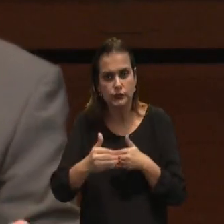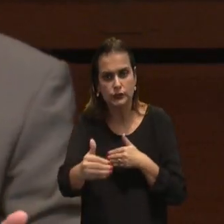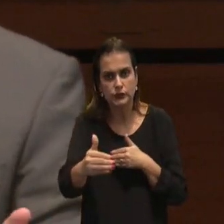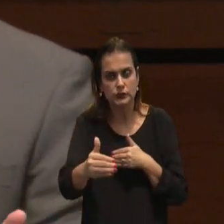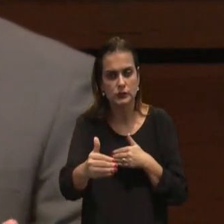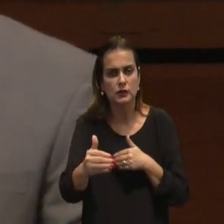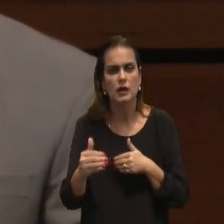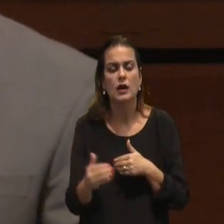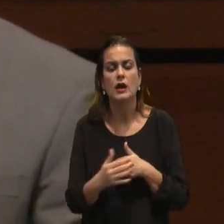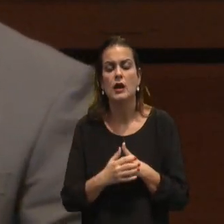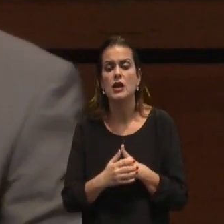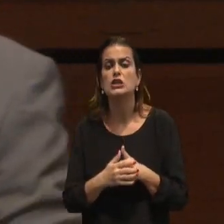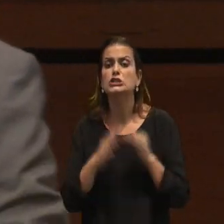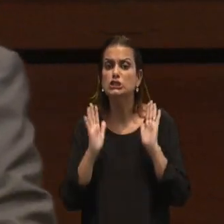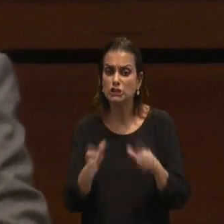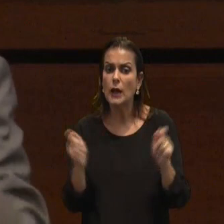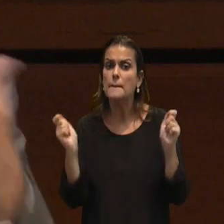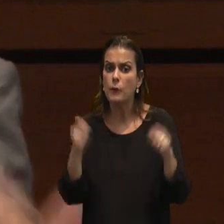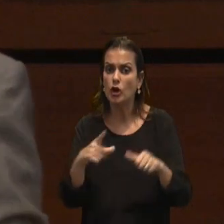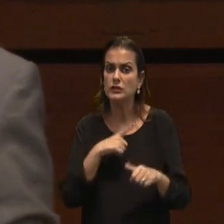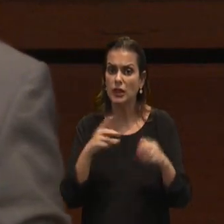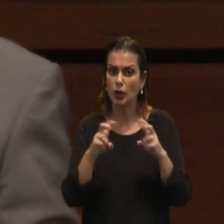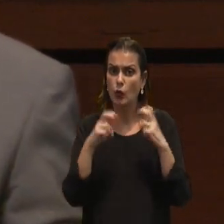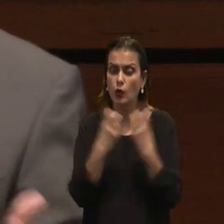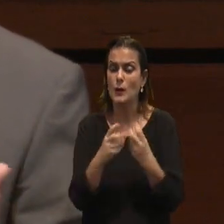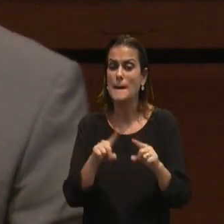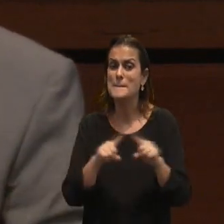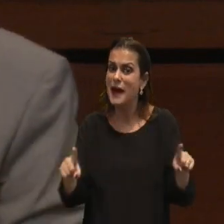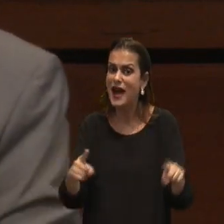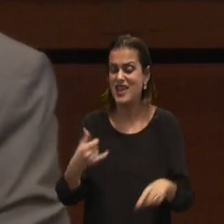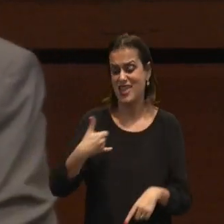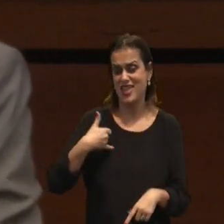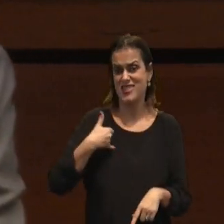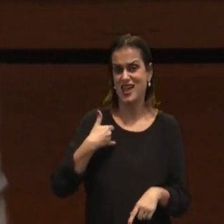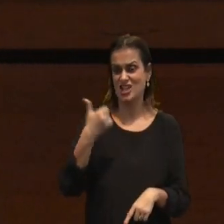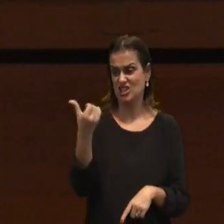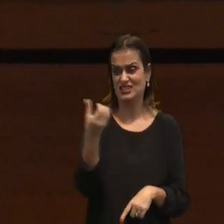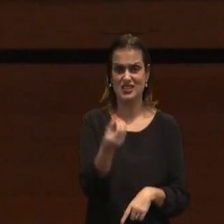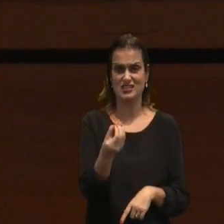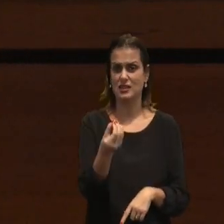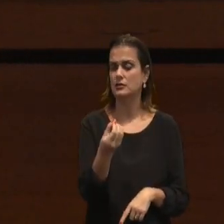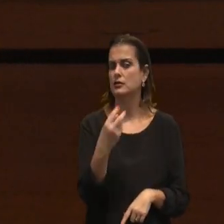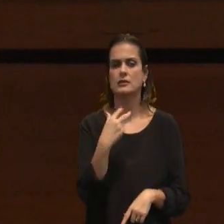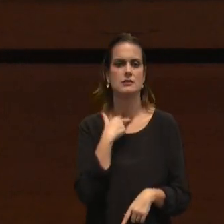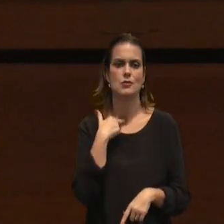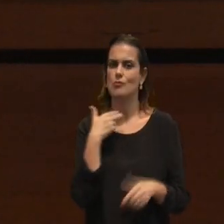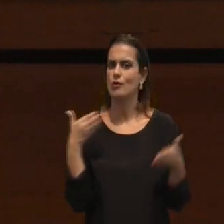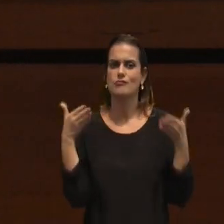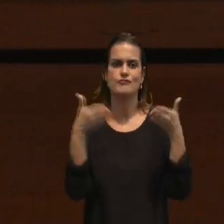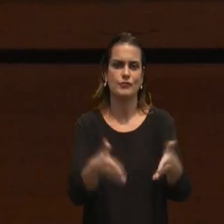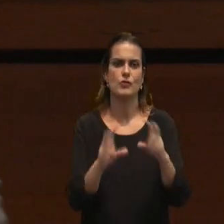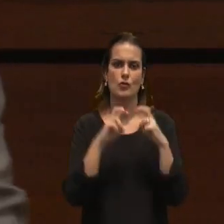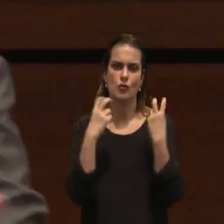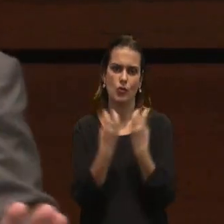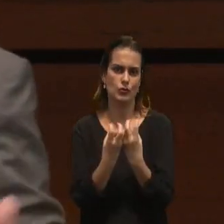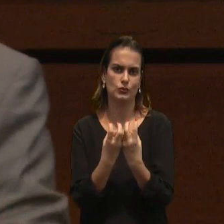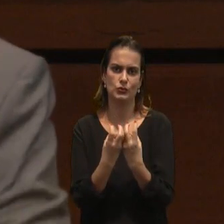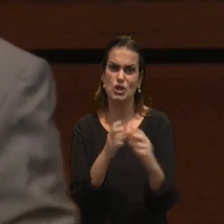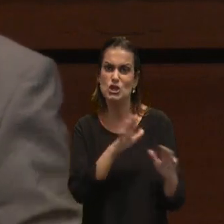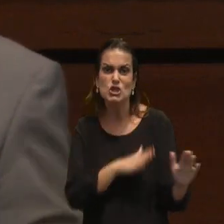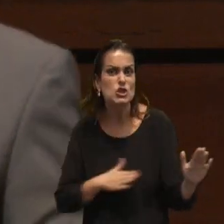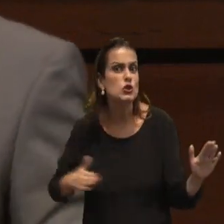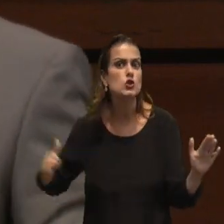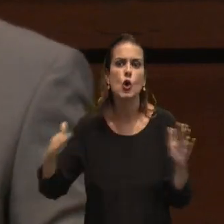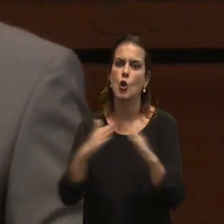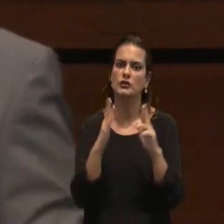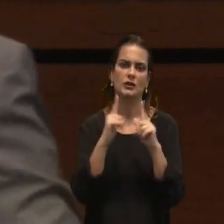isso daqui a pouco. Pessoas acima de 60 anos não poderão estar presentes nos cultos de todas as igrejas, não